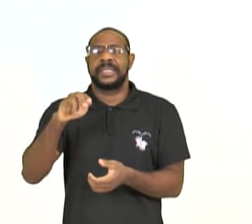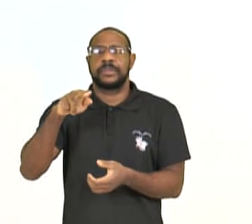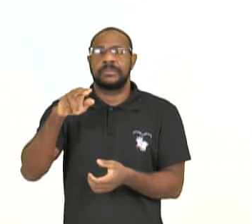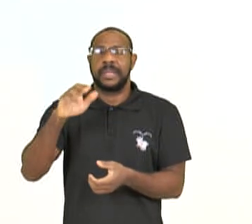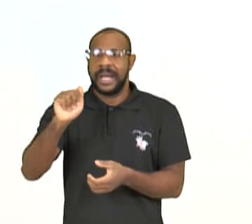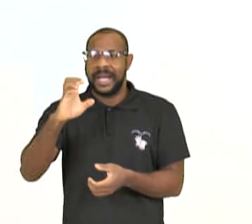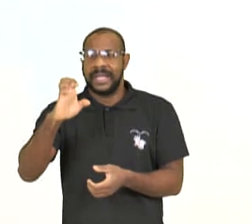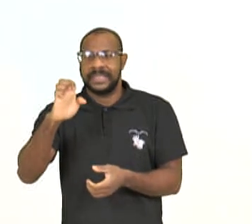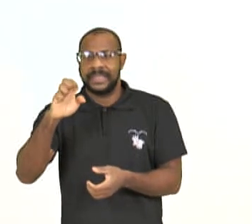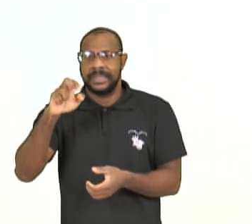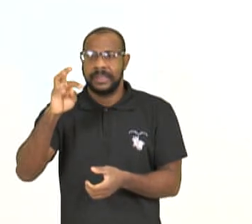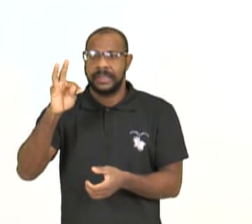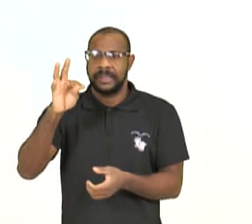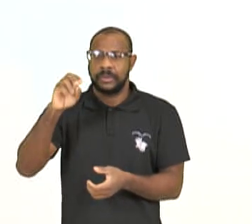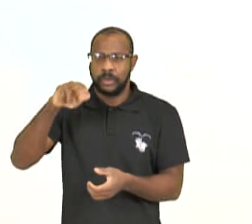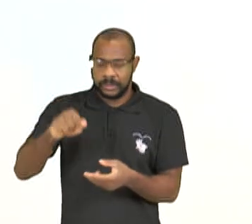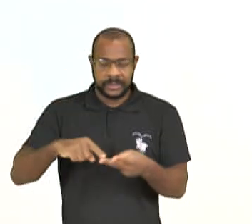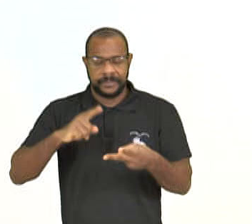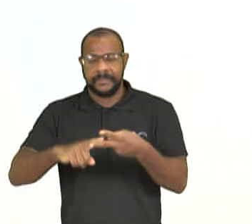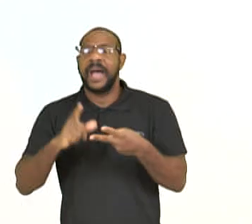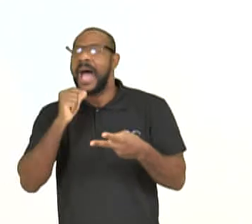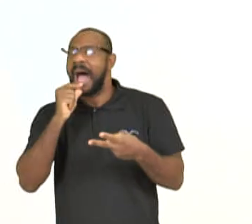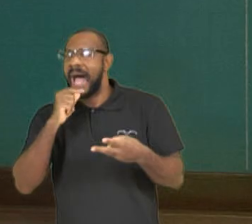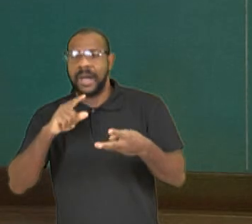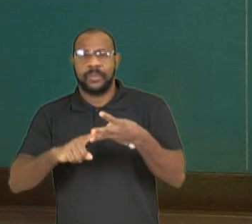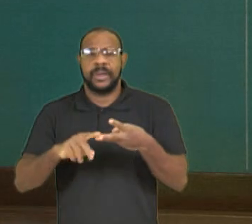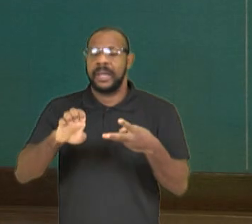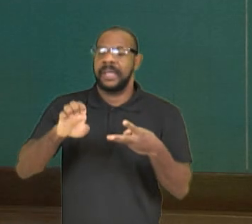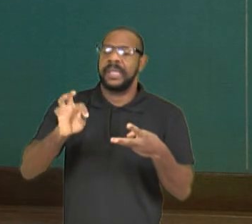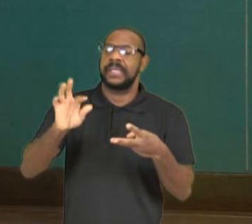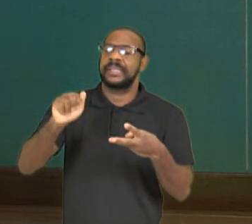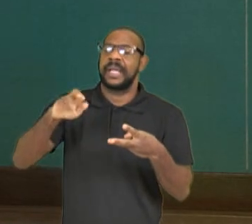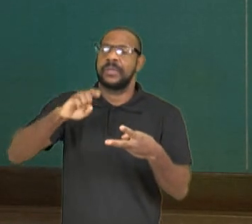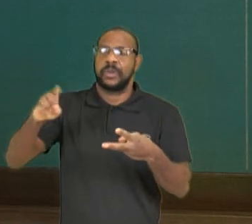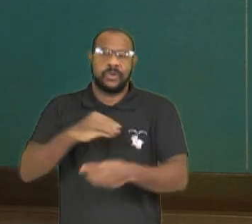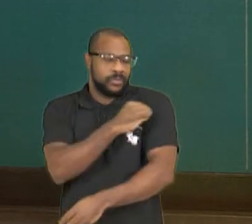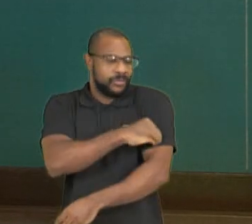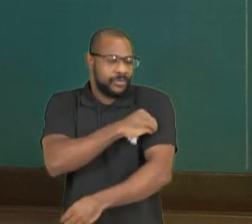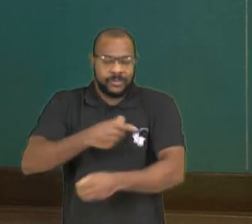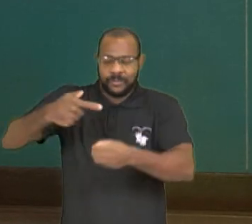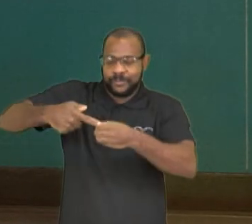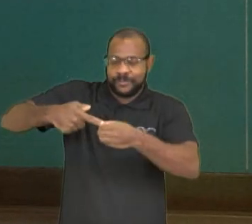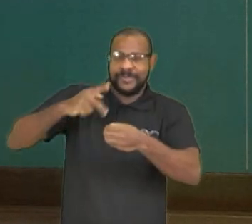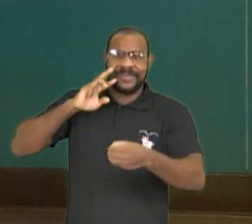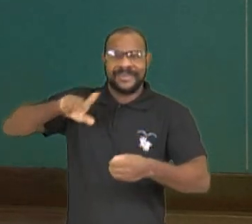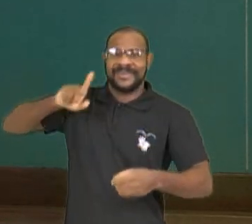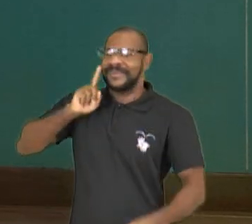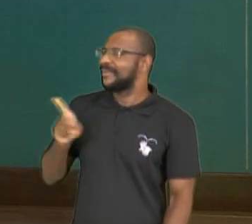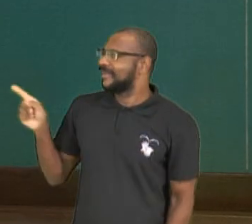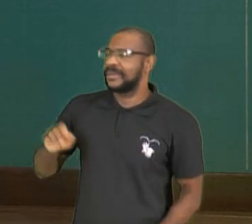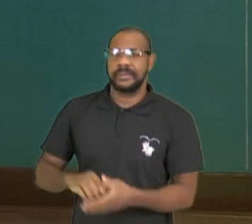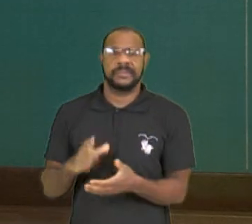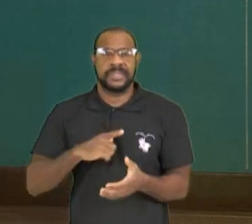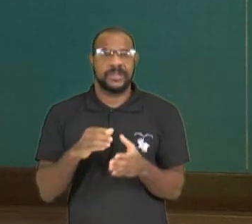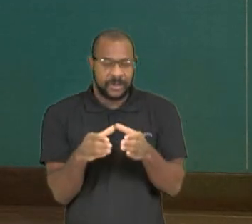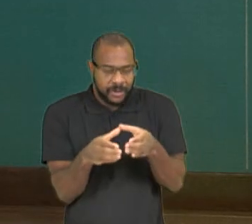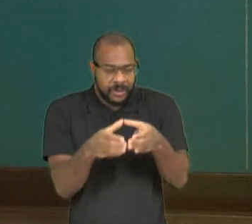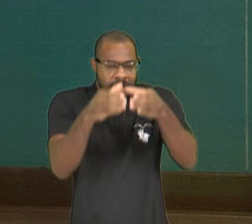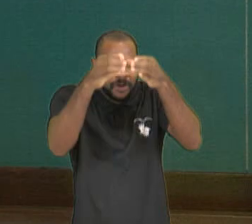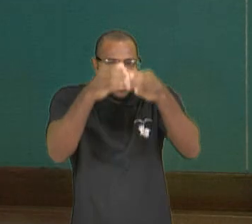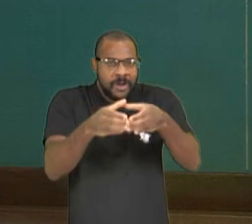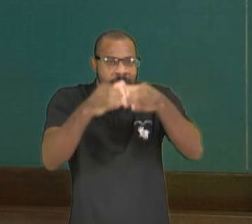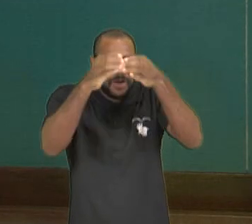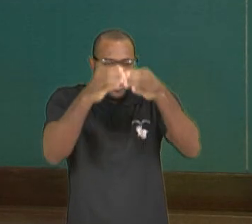e água, tá? Como é que funciona a separação? É por diferença de ponto de ebulição. Então aqui eu tenho uma torre de destilação e